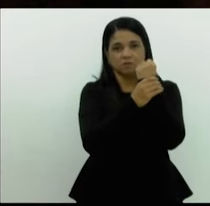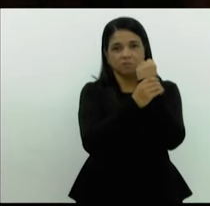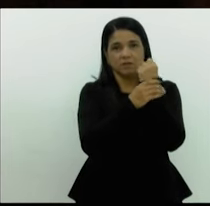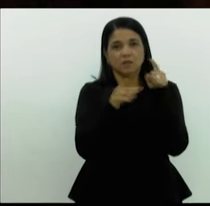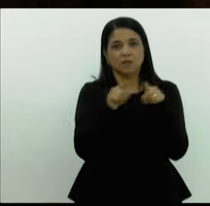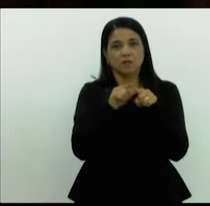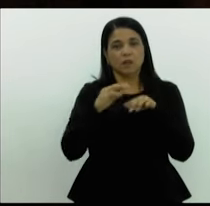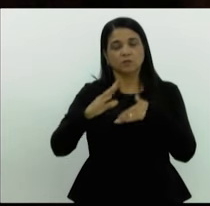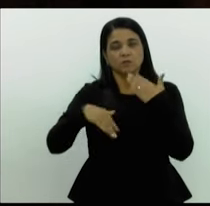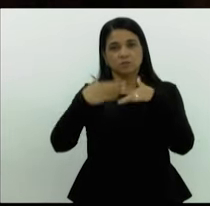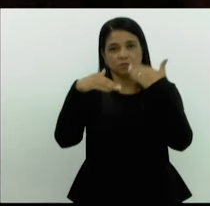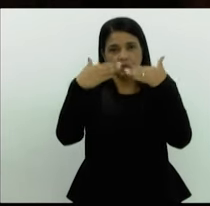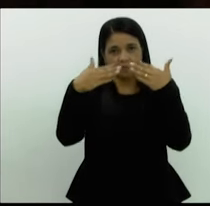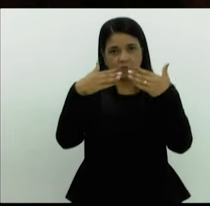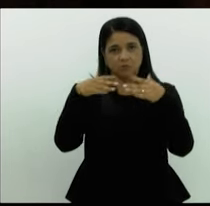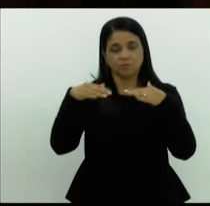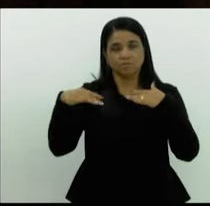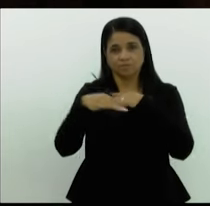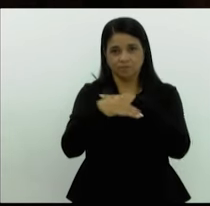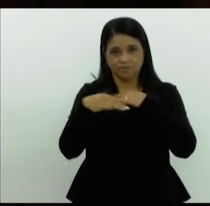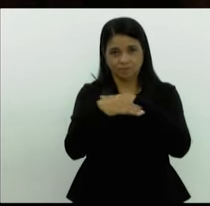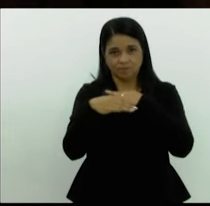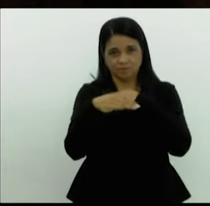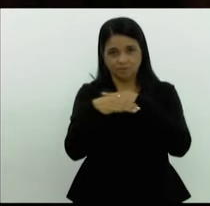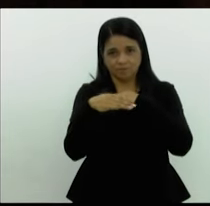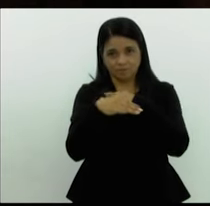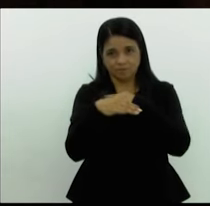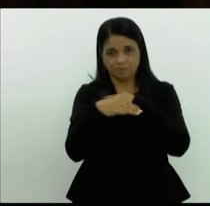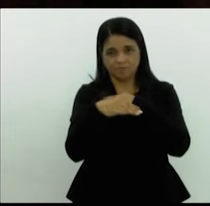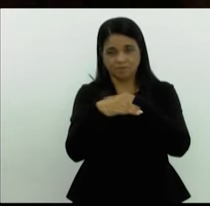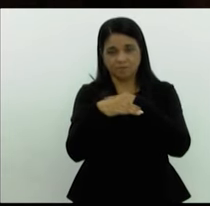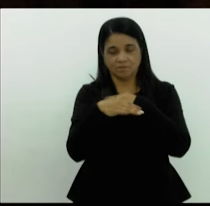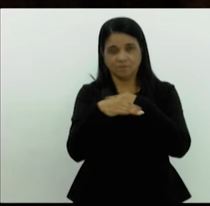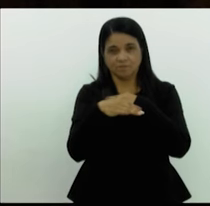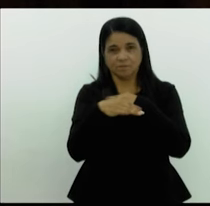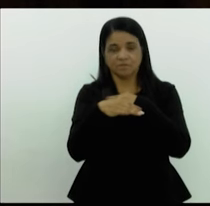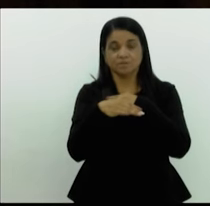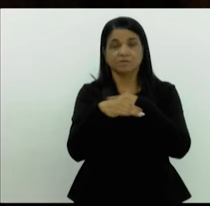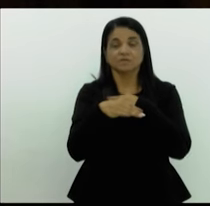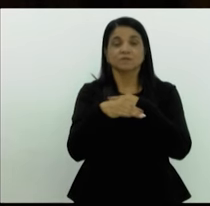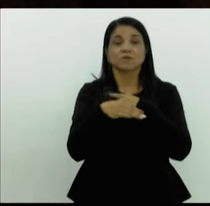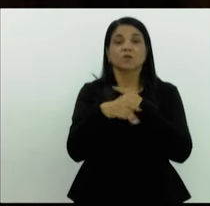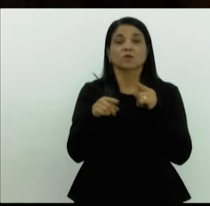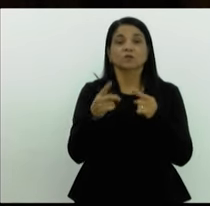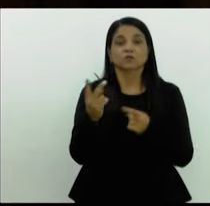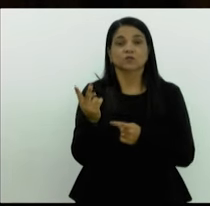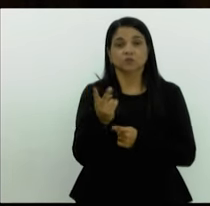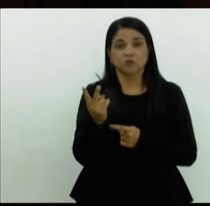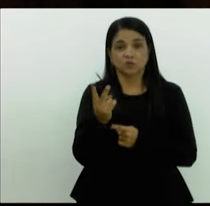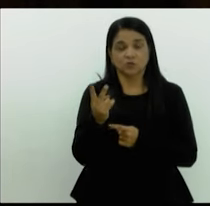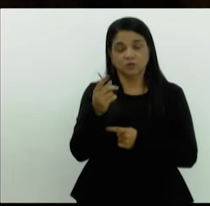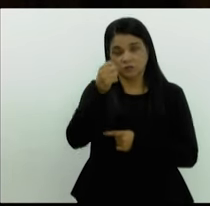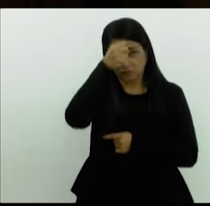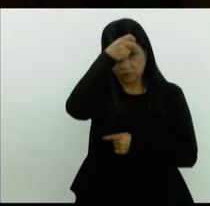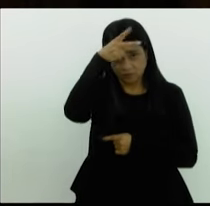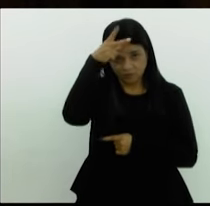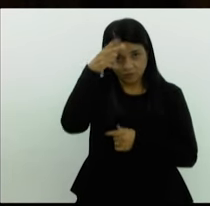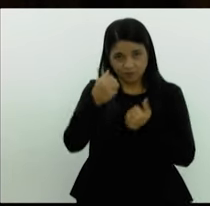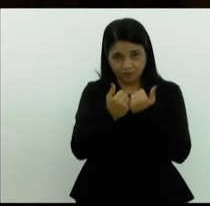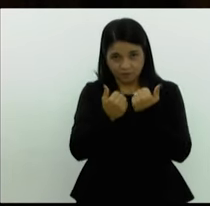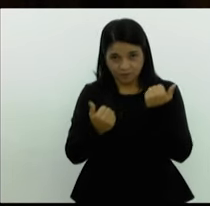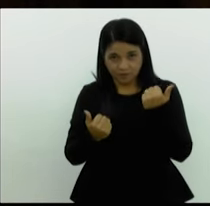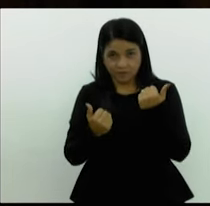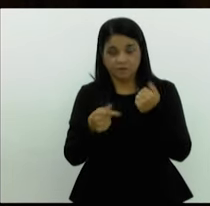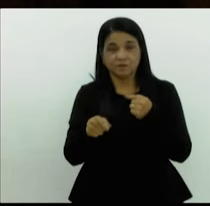o desenvolvimento urbanístico da cidade. Ou seja, os dois subprefeitos foram